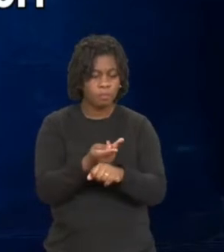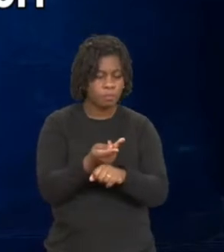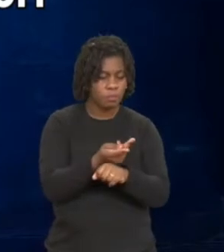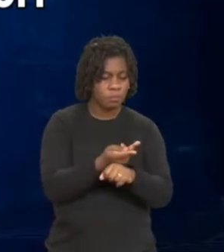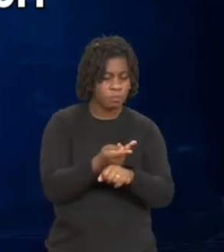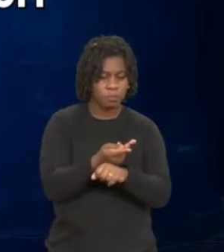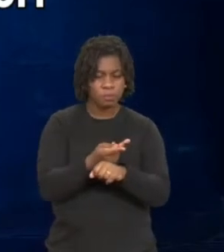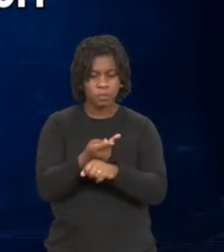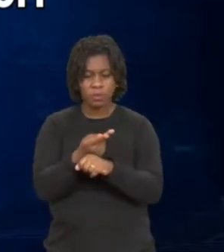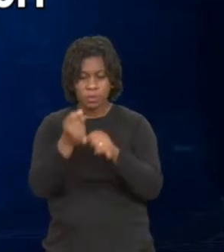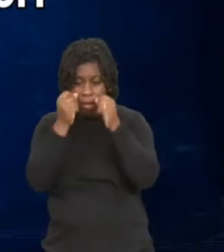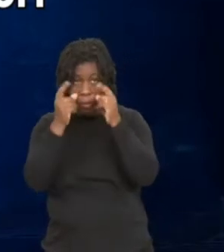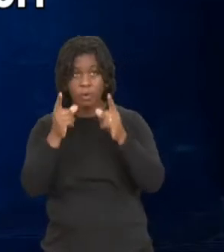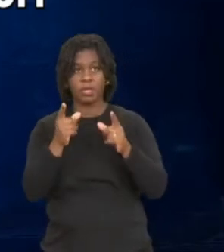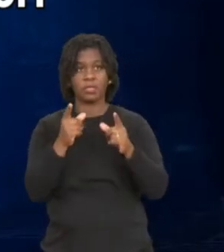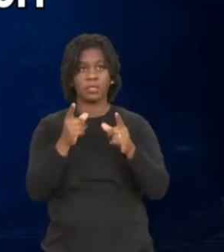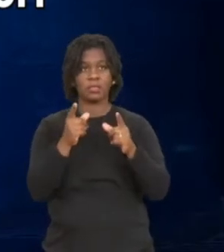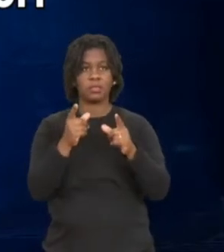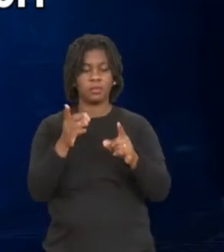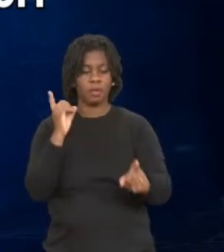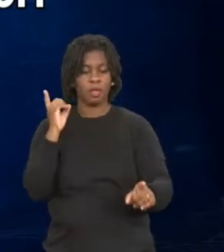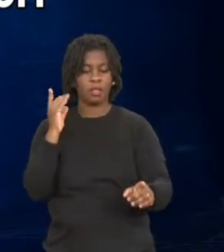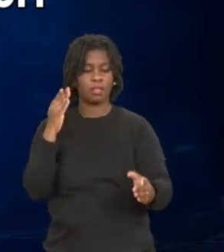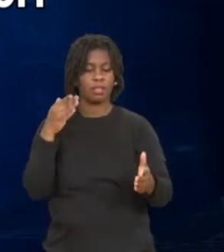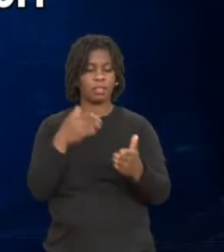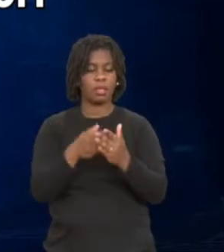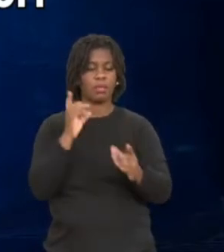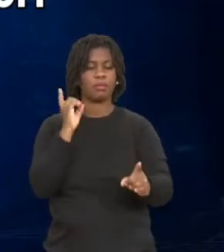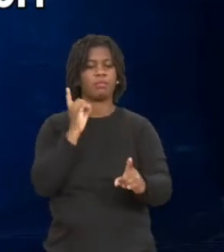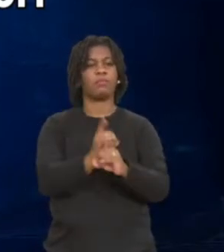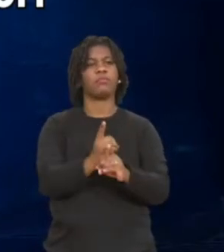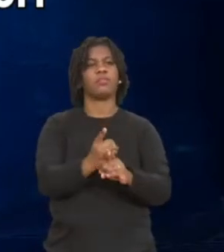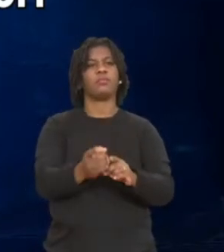com diligência até achar.